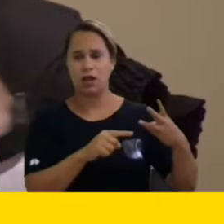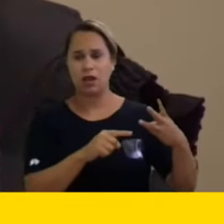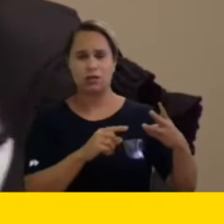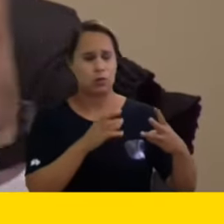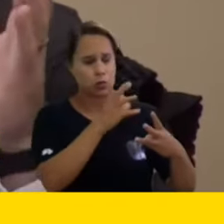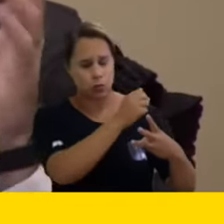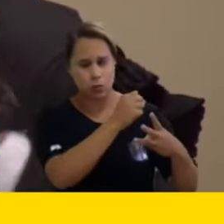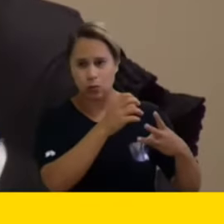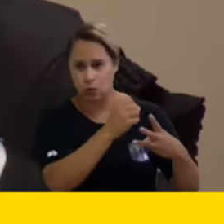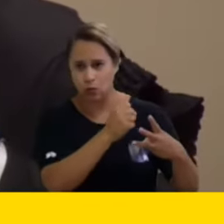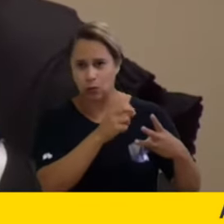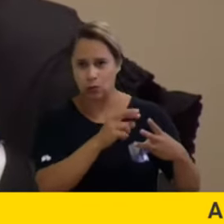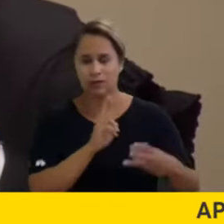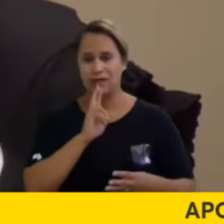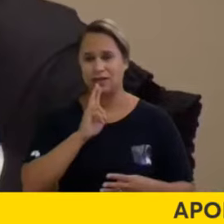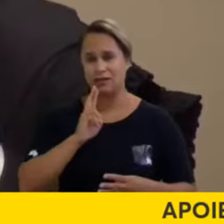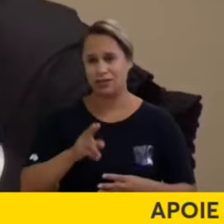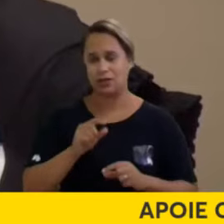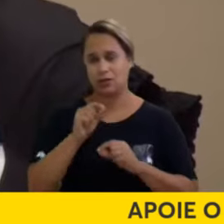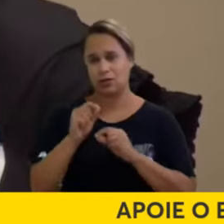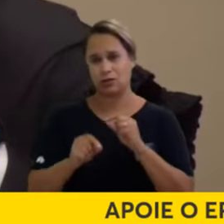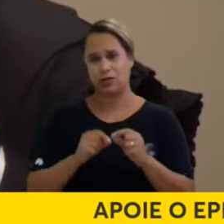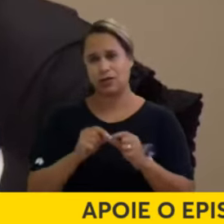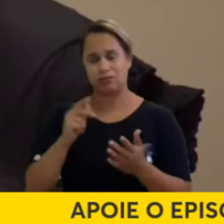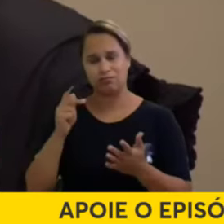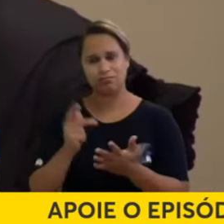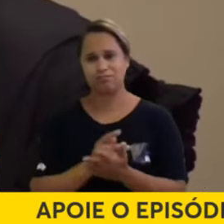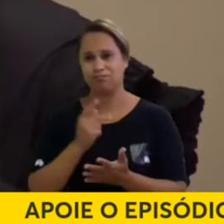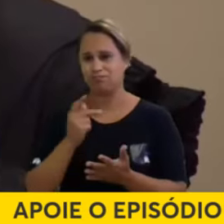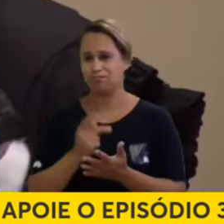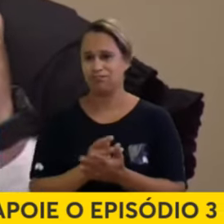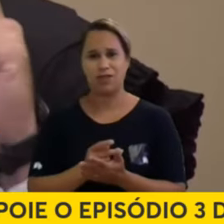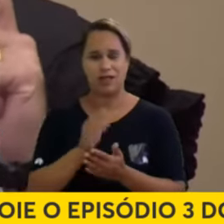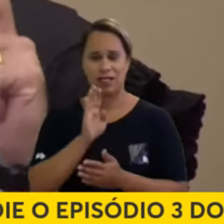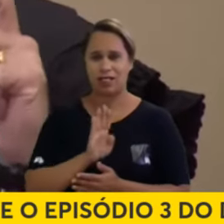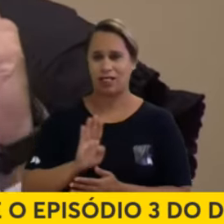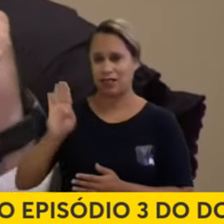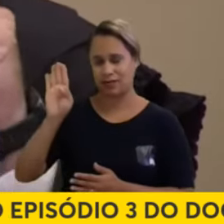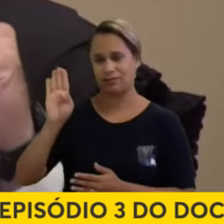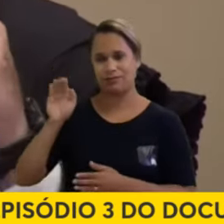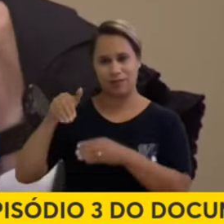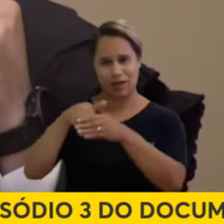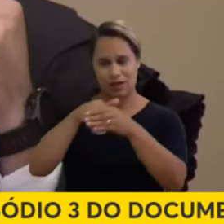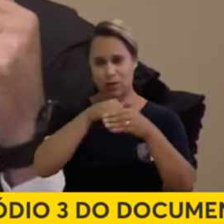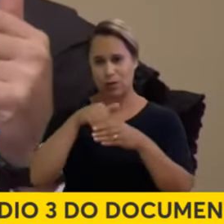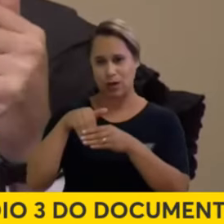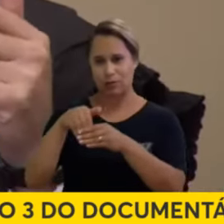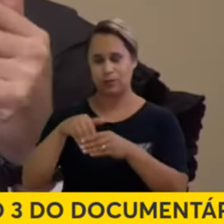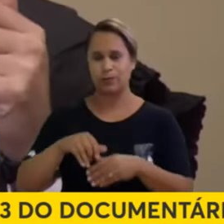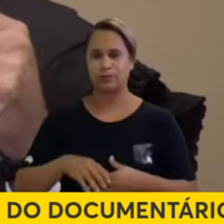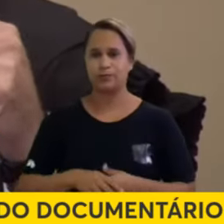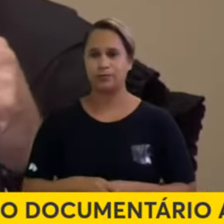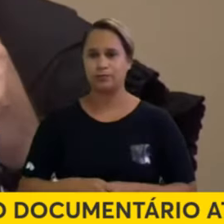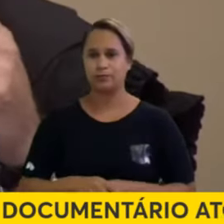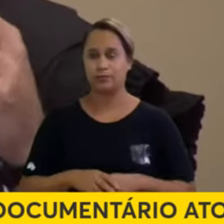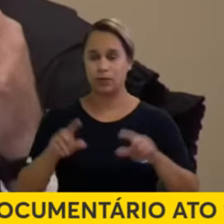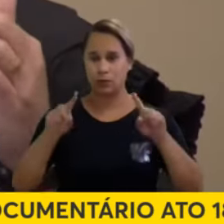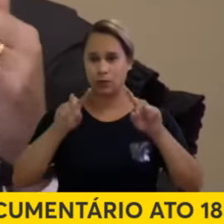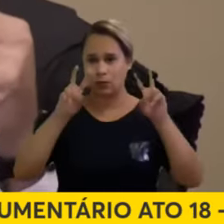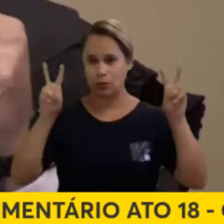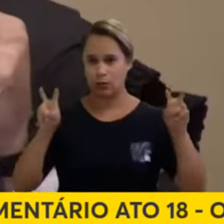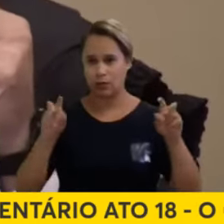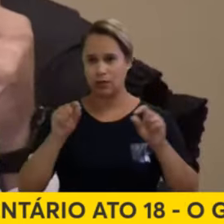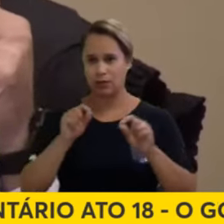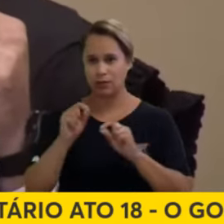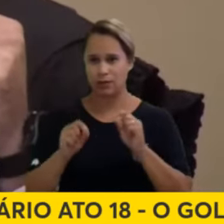pelo resultaram concluíram que houve ilícito eleitoral aqui senhor presidente trago outro parênteses para explicar porque essa inelegibilidade não